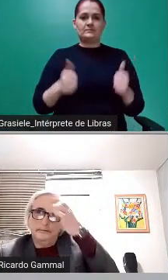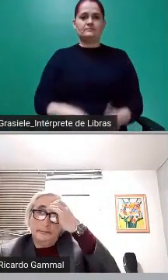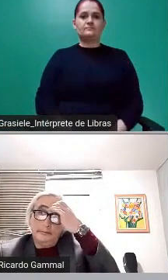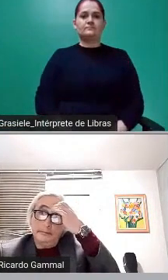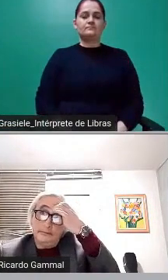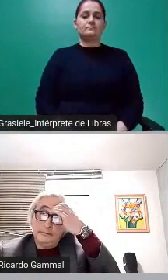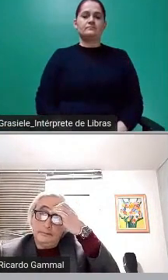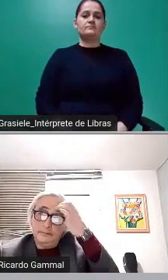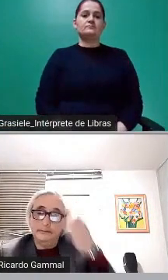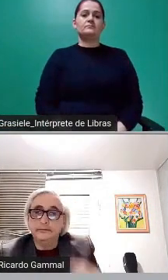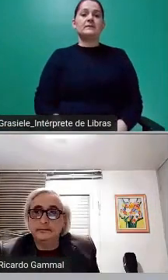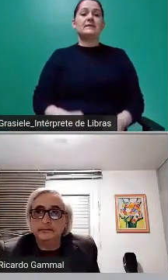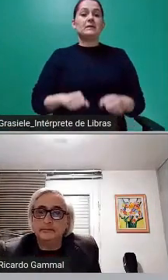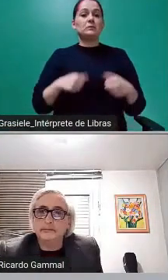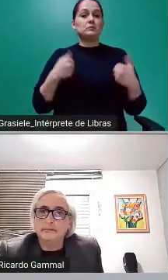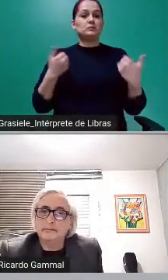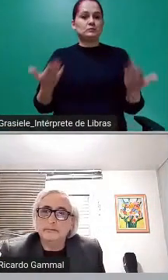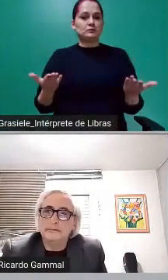Então,